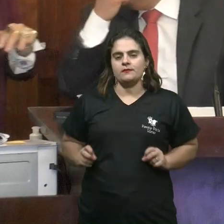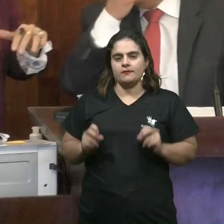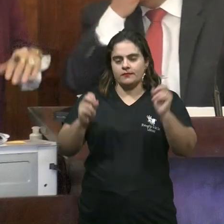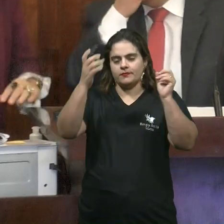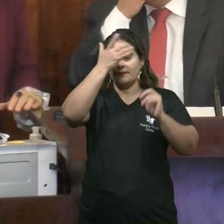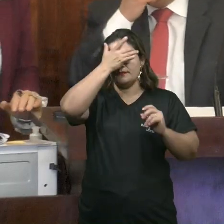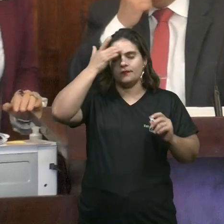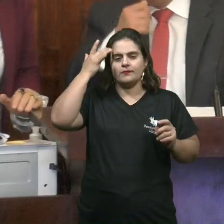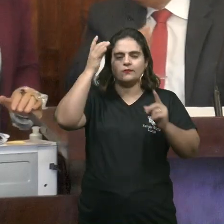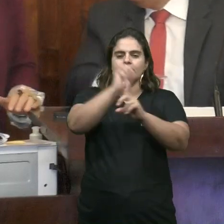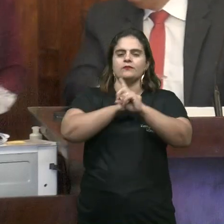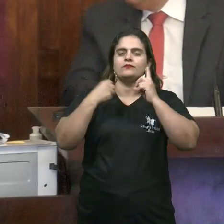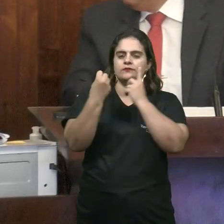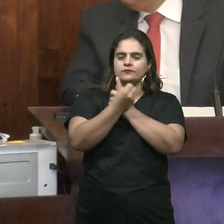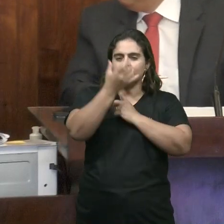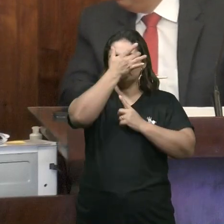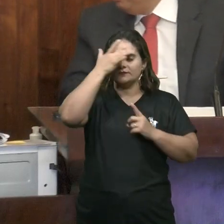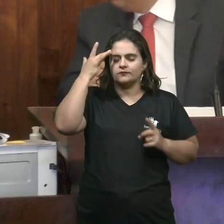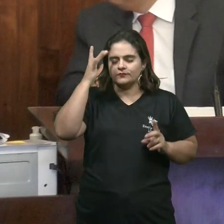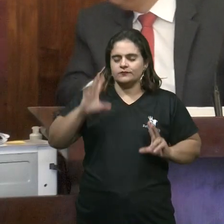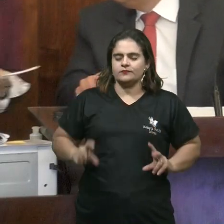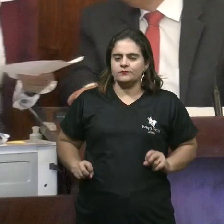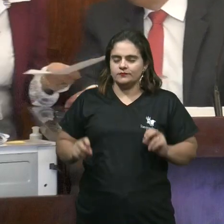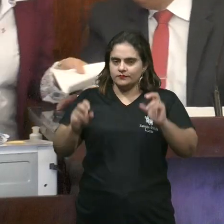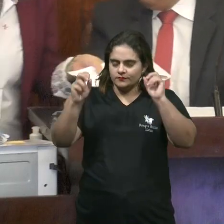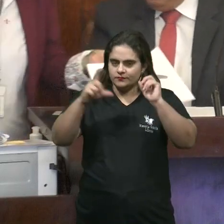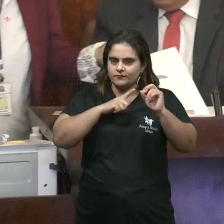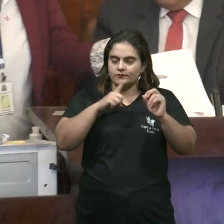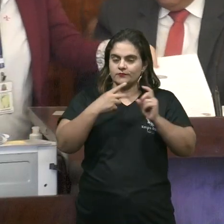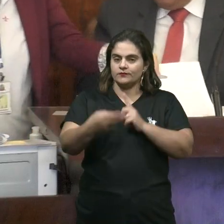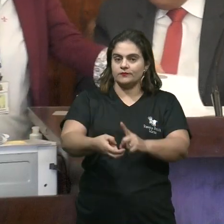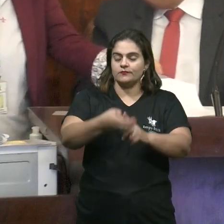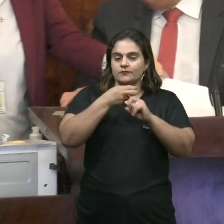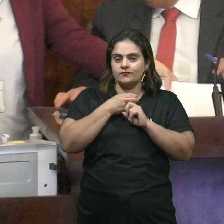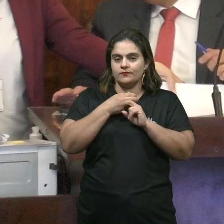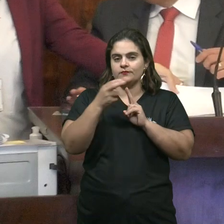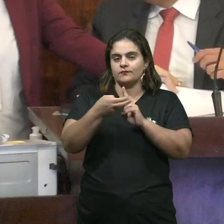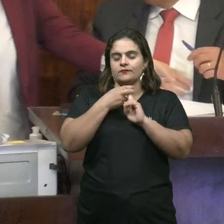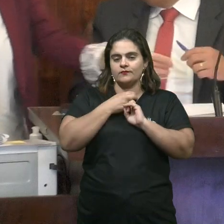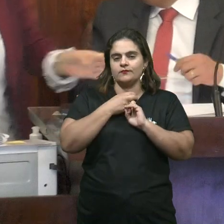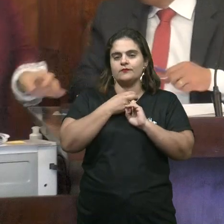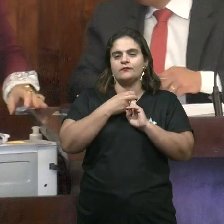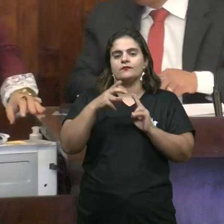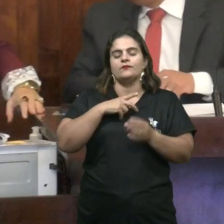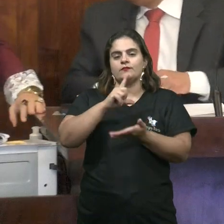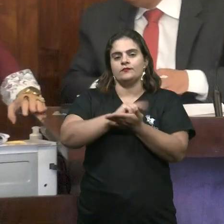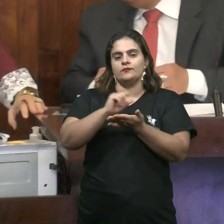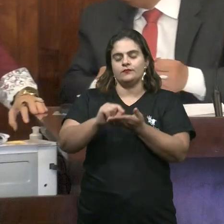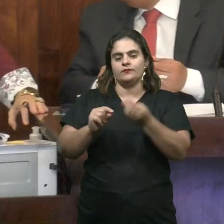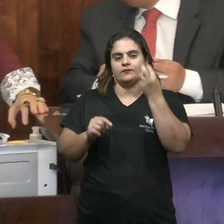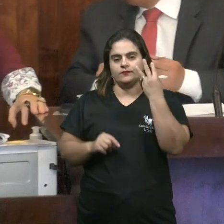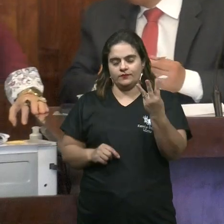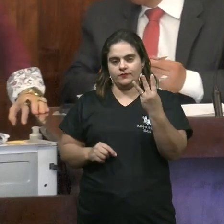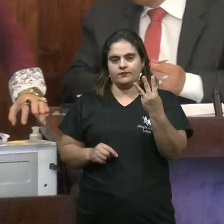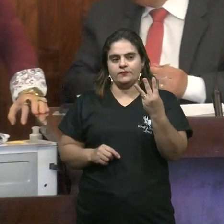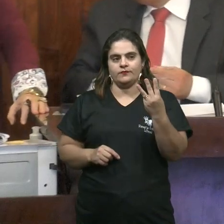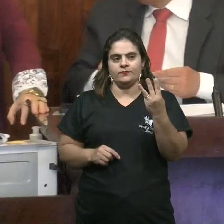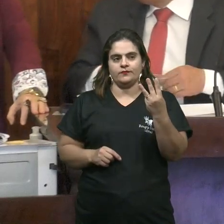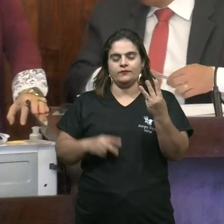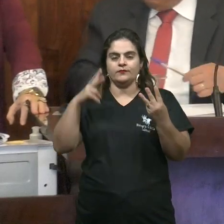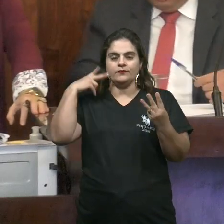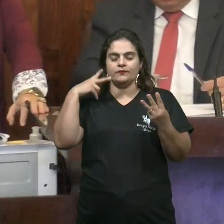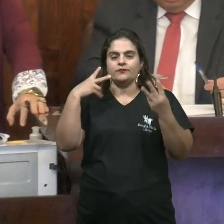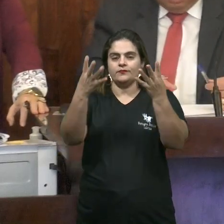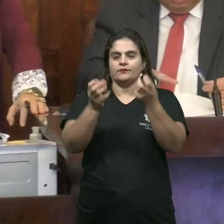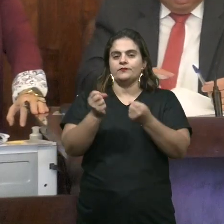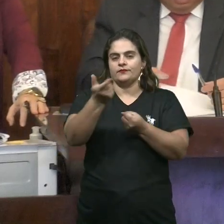apoio sócio-assistencial a pacientes oncológicos no âmbito do Sistema Único de Saúde, SUS. O projeto é concluído por três artigos. Os adorados